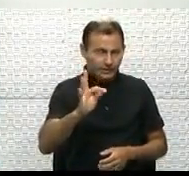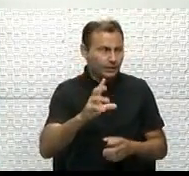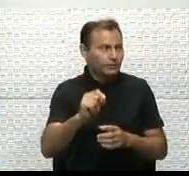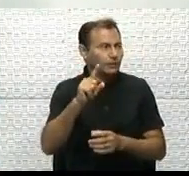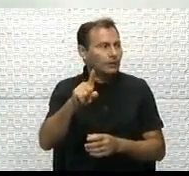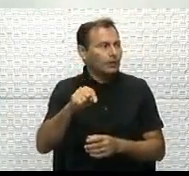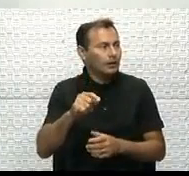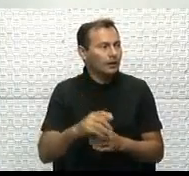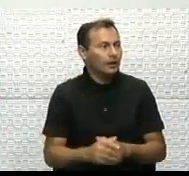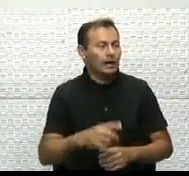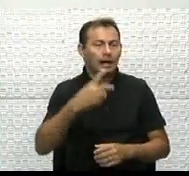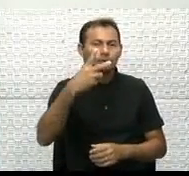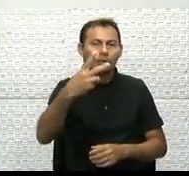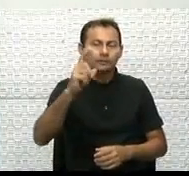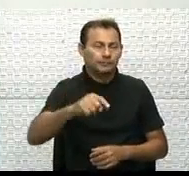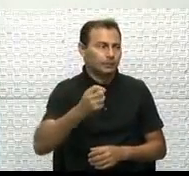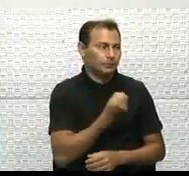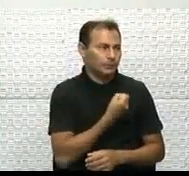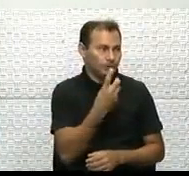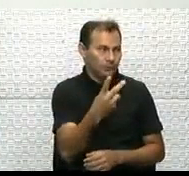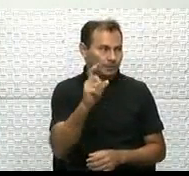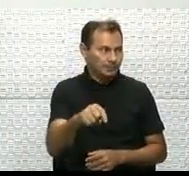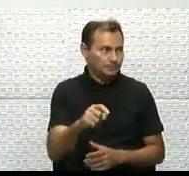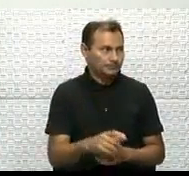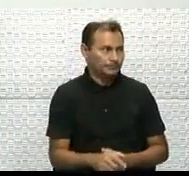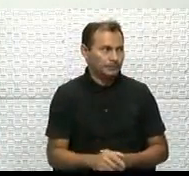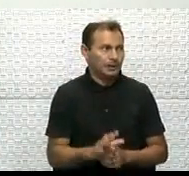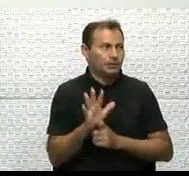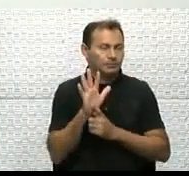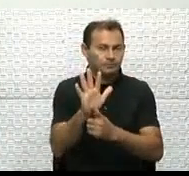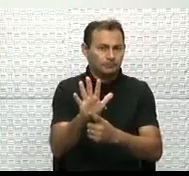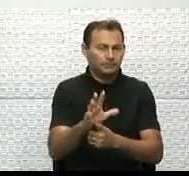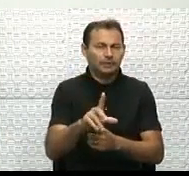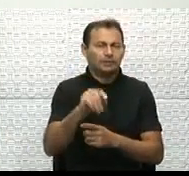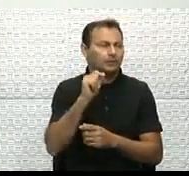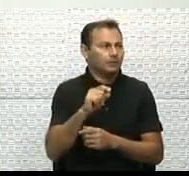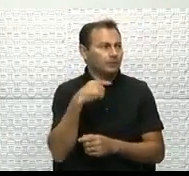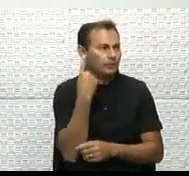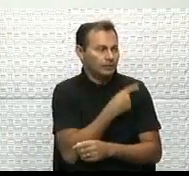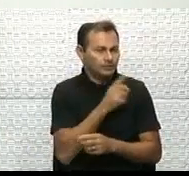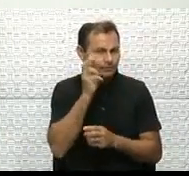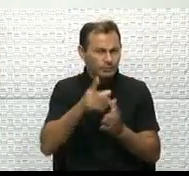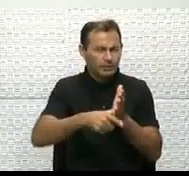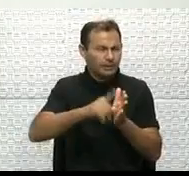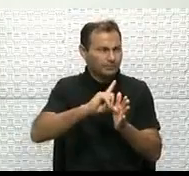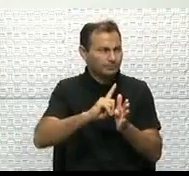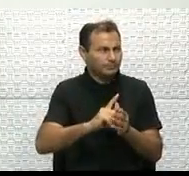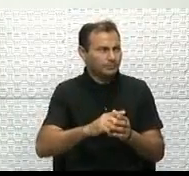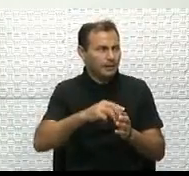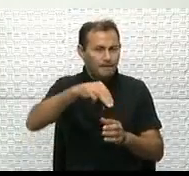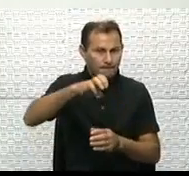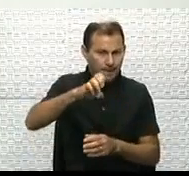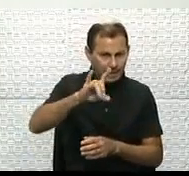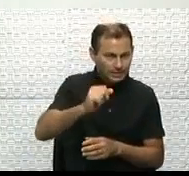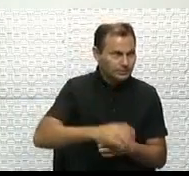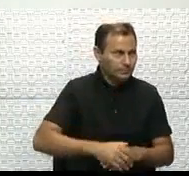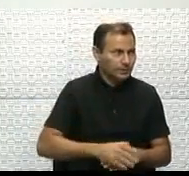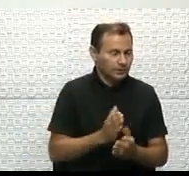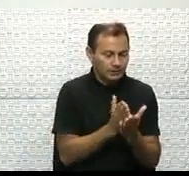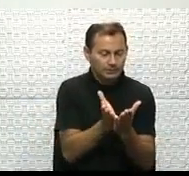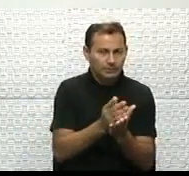a opção 2, tecla o número 2. Serão apresentadas as opções que nós já vimos anteriormente. A média,